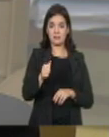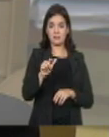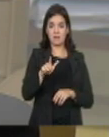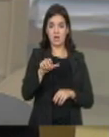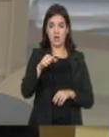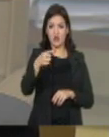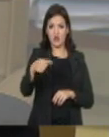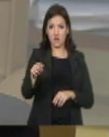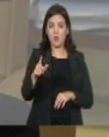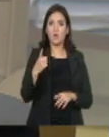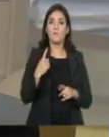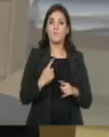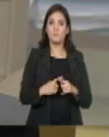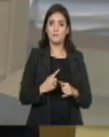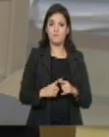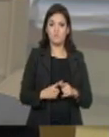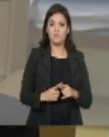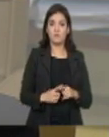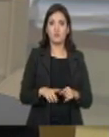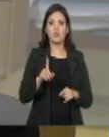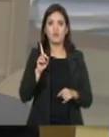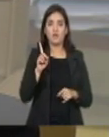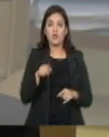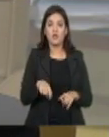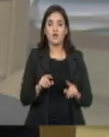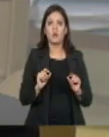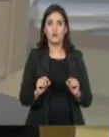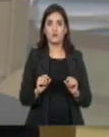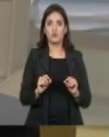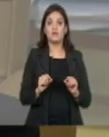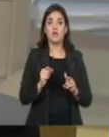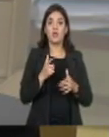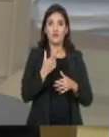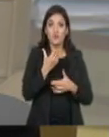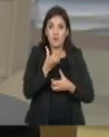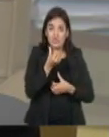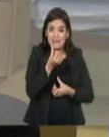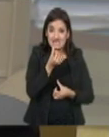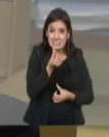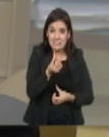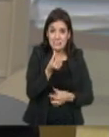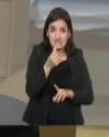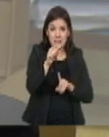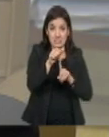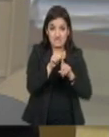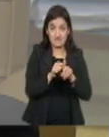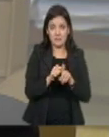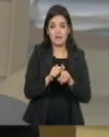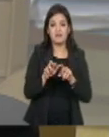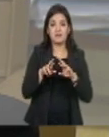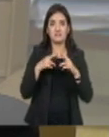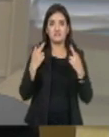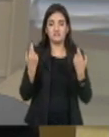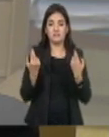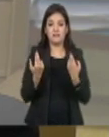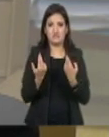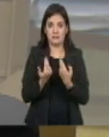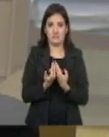consumiu inúmeras horas... Um semestre de sessões. ...desta corte, né, um semestre de